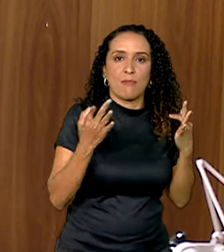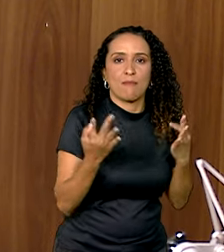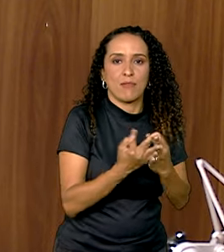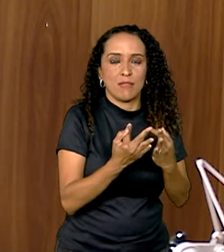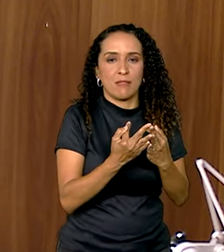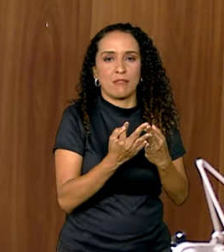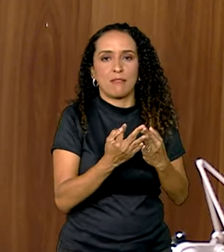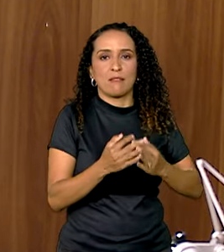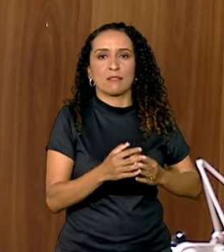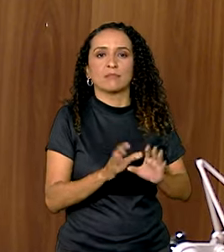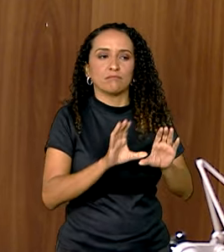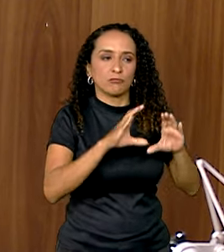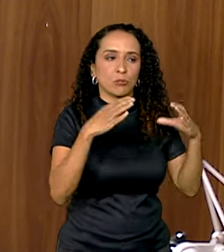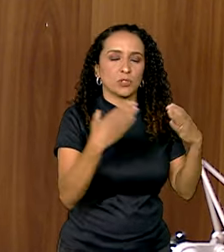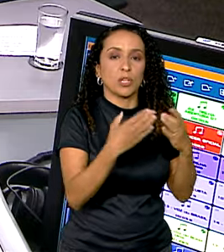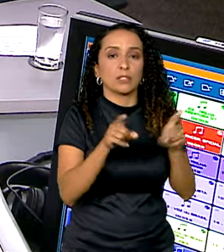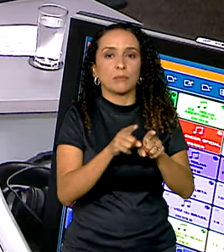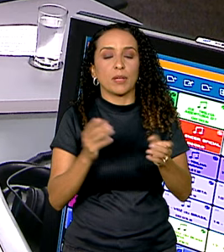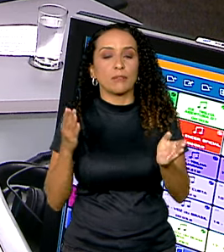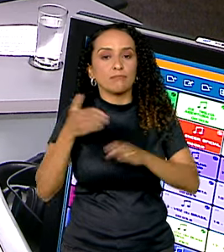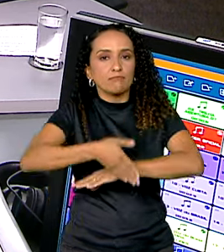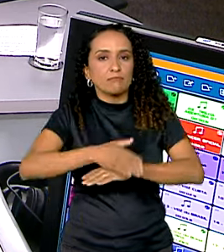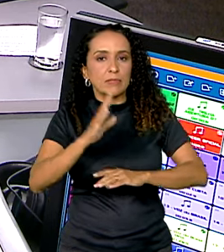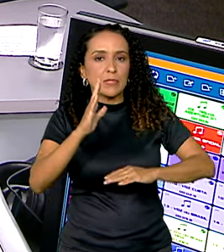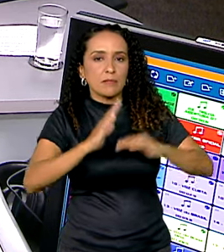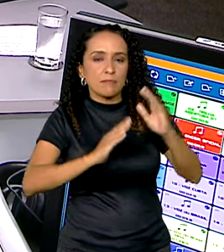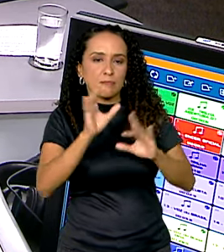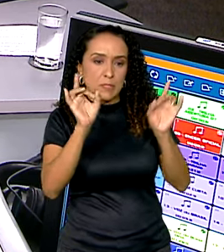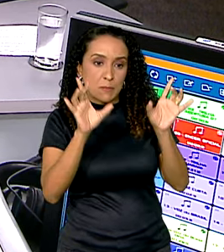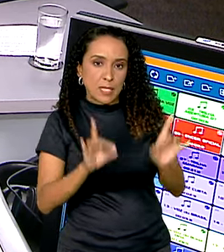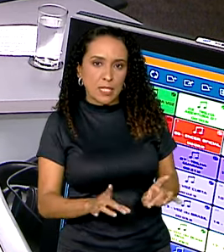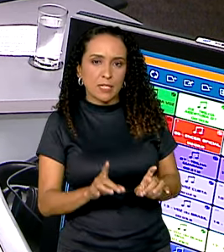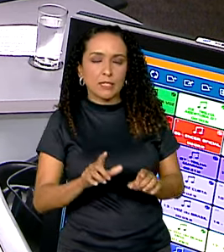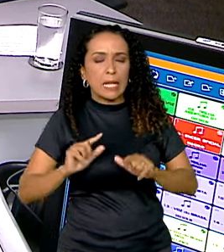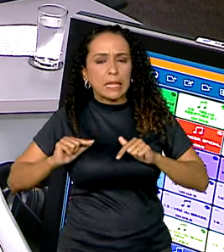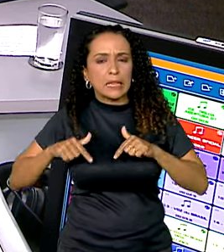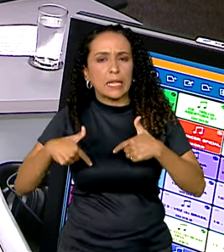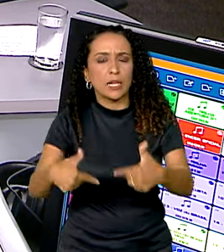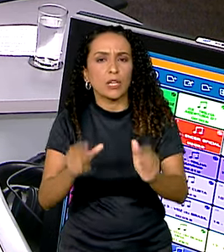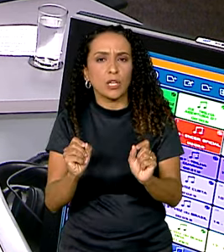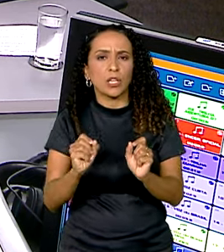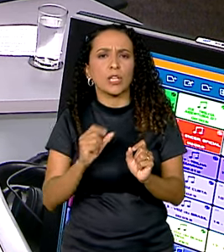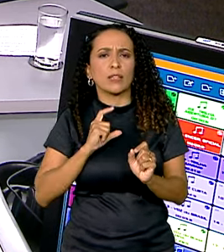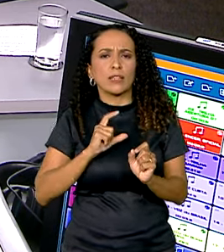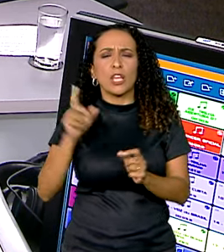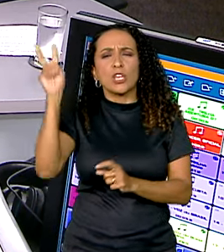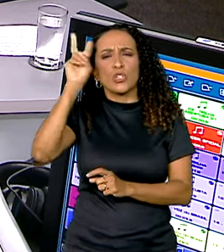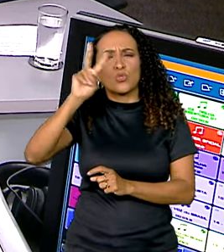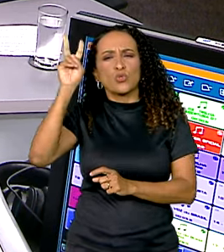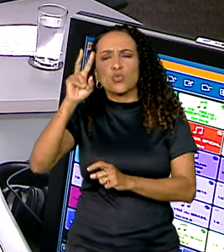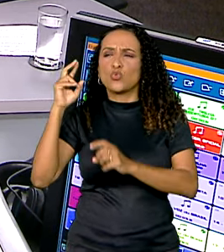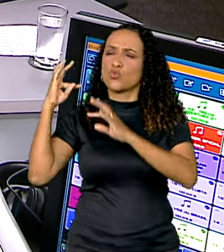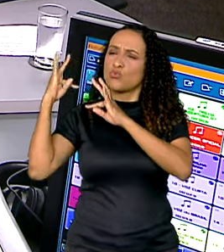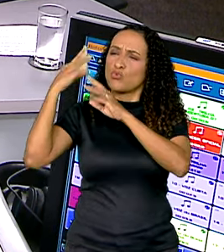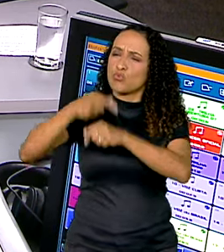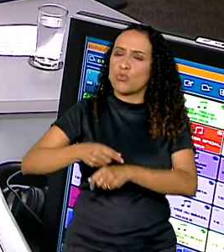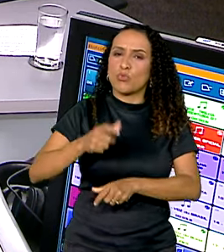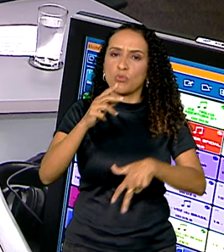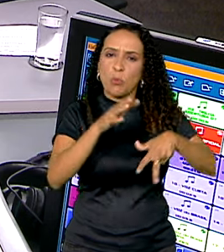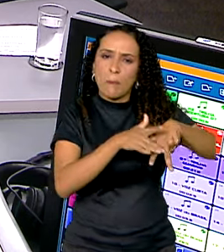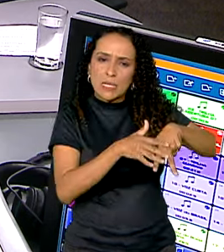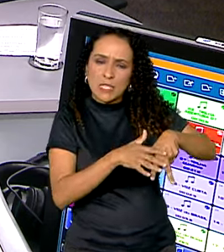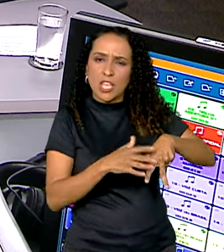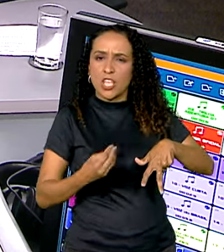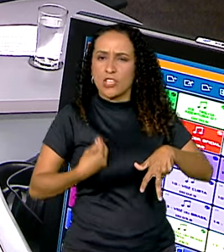comunidade. E indo ao especialista, nós vamos estar trabalhando para que haja todo o histórico do paciente, para que ele não tenha que